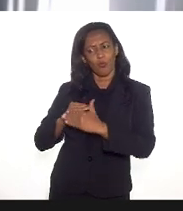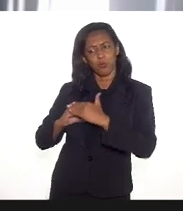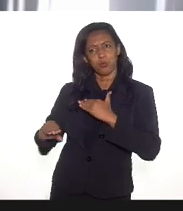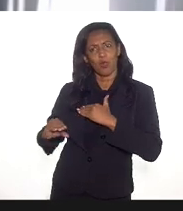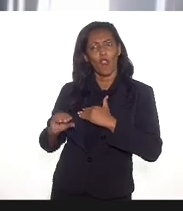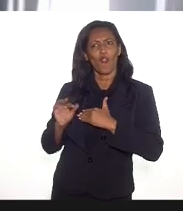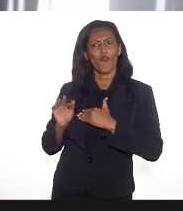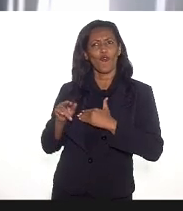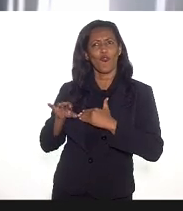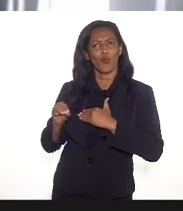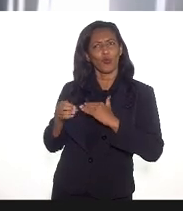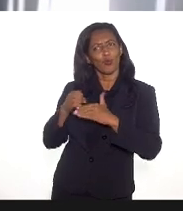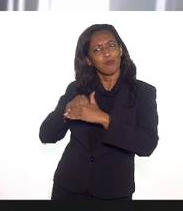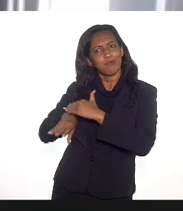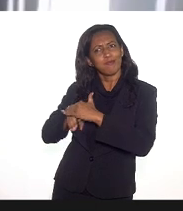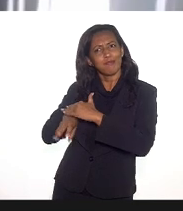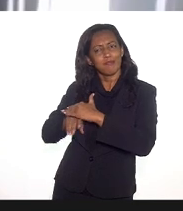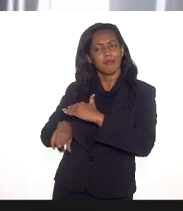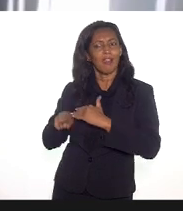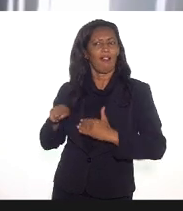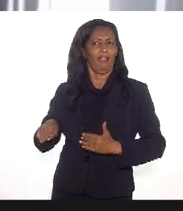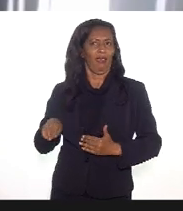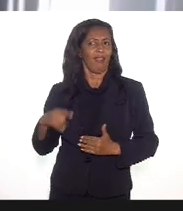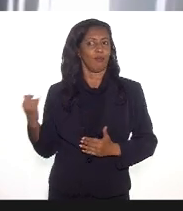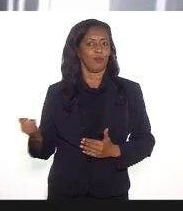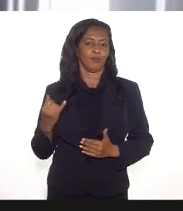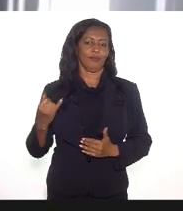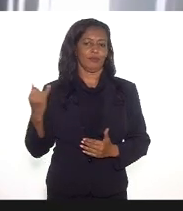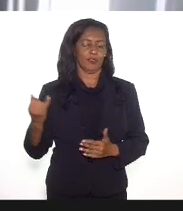esfera municipal, e que foi muito útil, tem sido muito